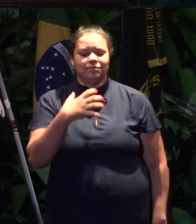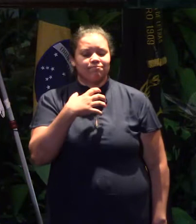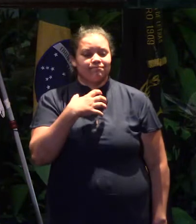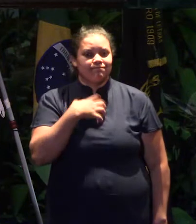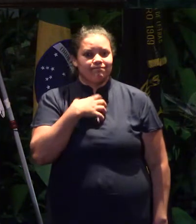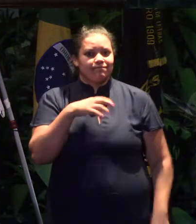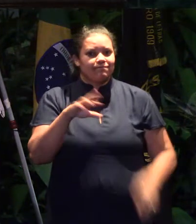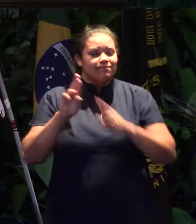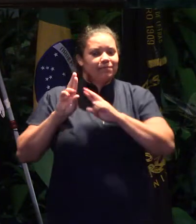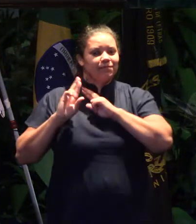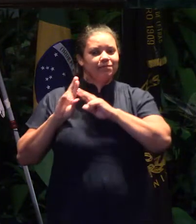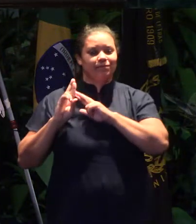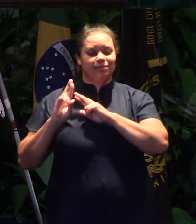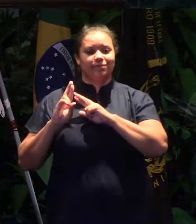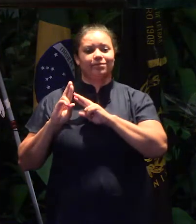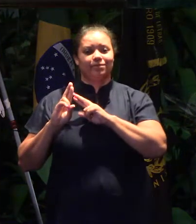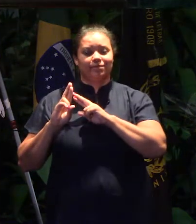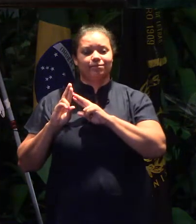enorme de responsabilidade, né,